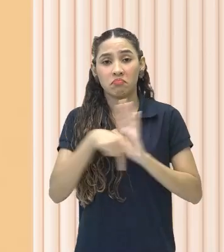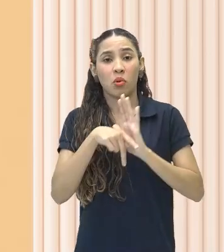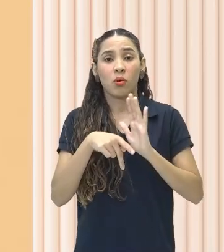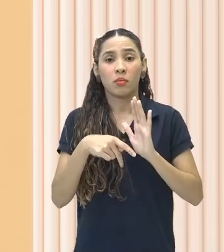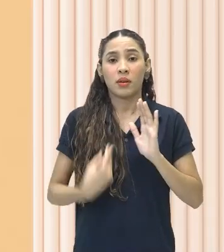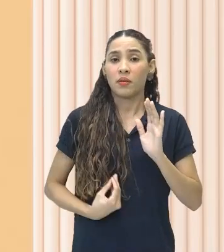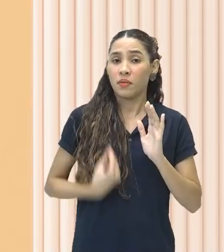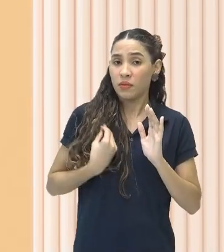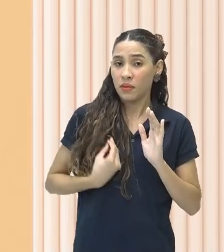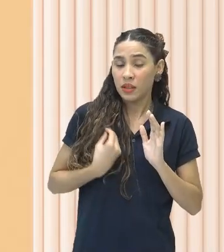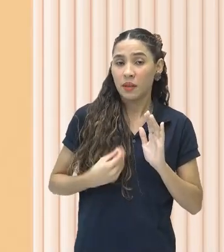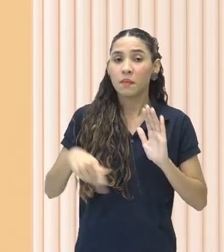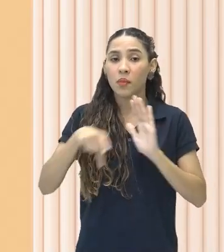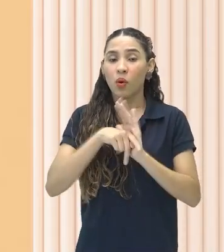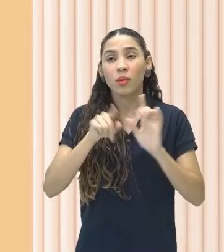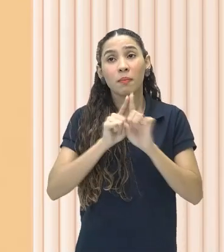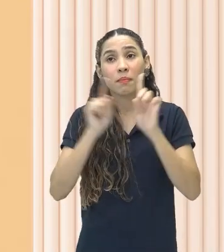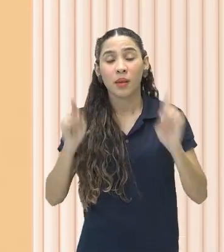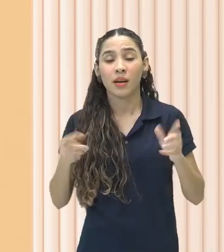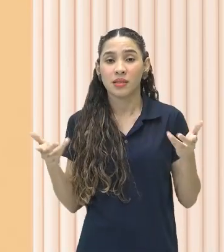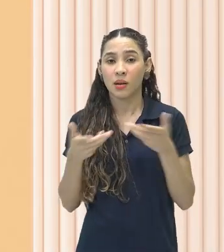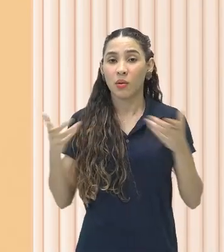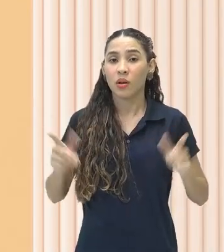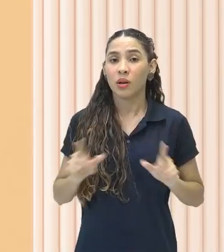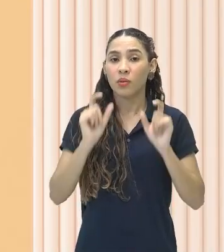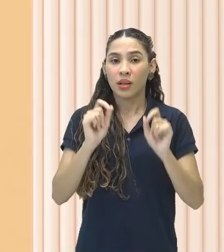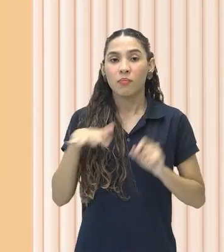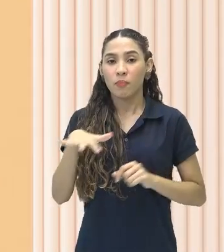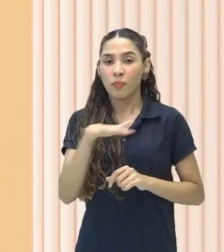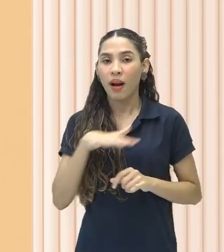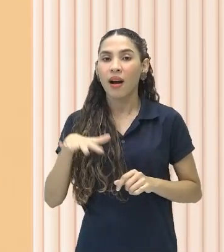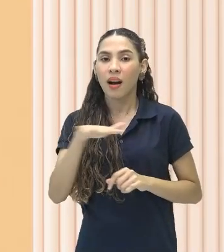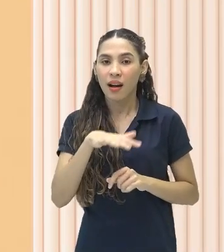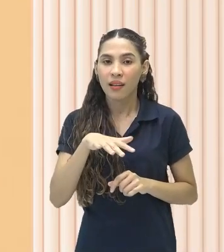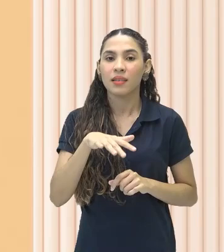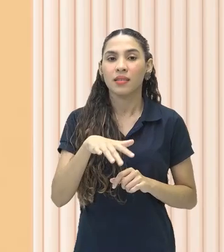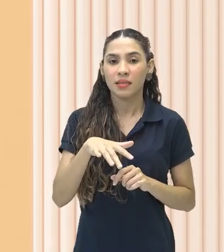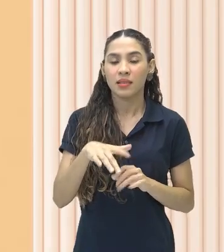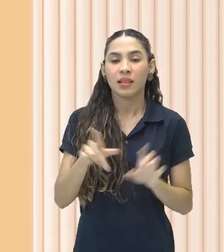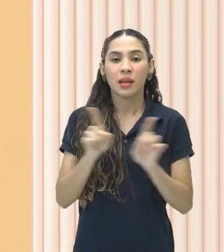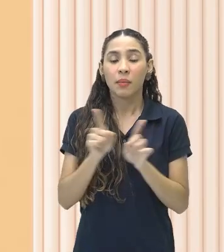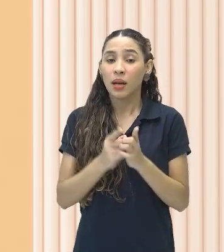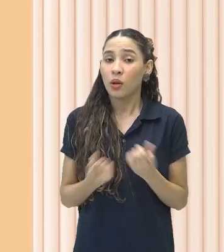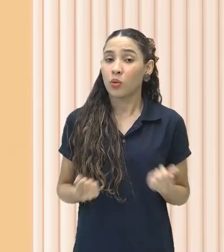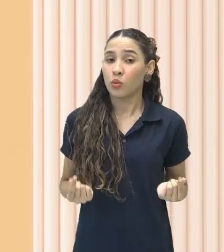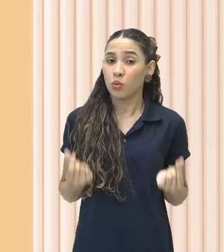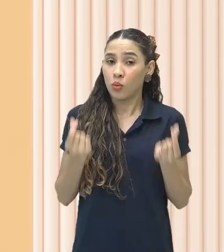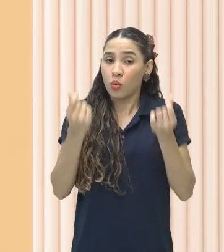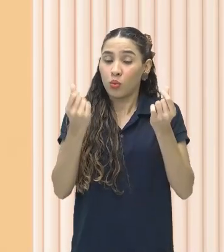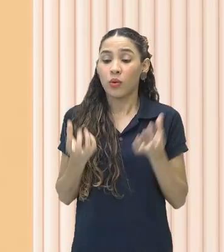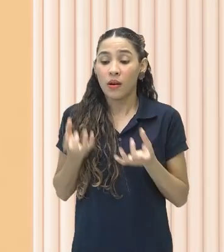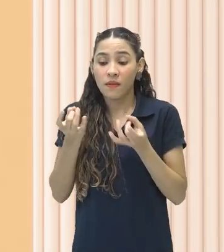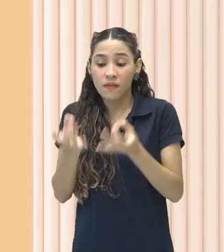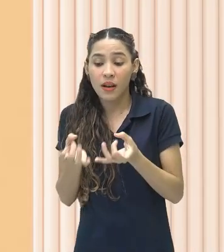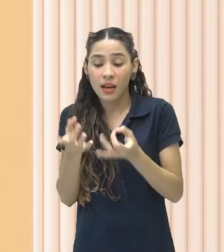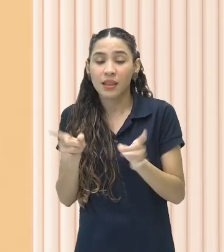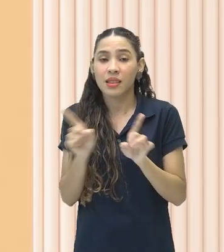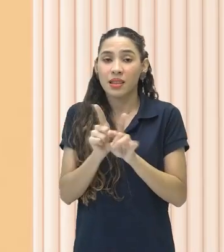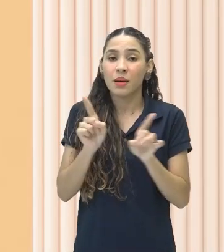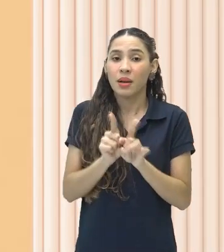sua subsistência, mas agora para o mercado, né, para o lucro, para a venda, para,